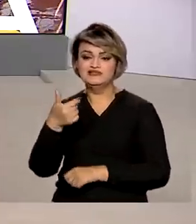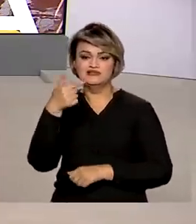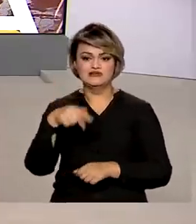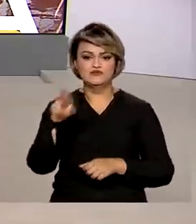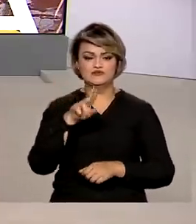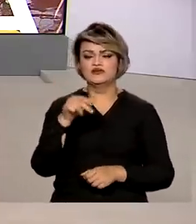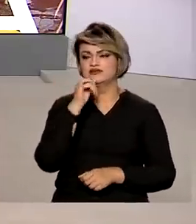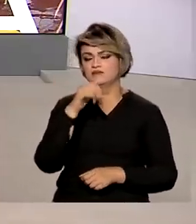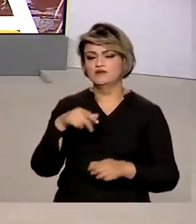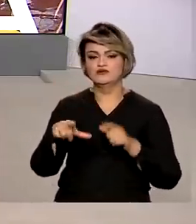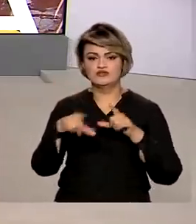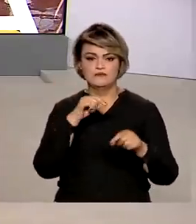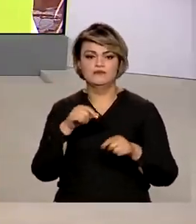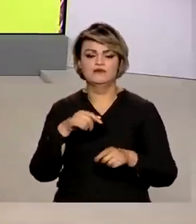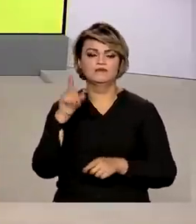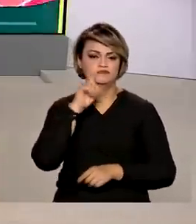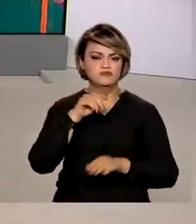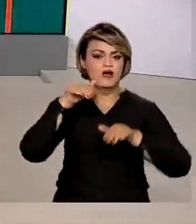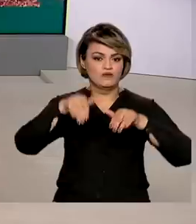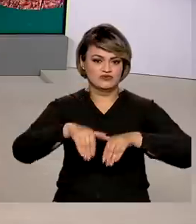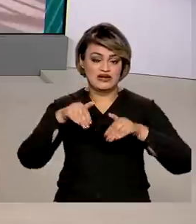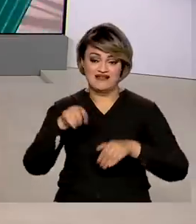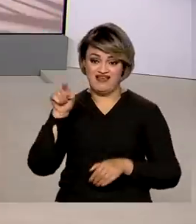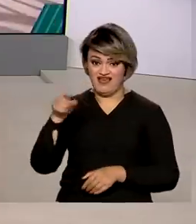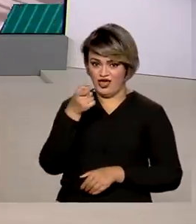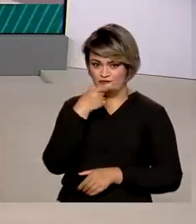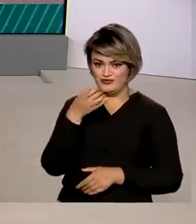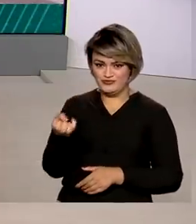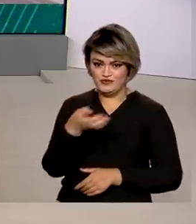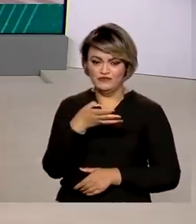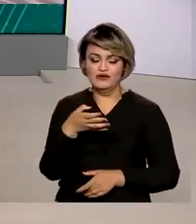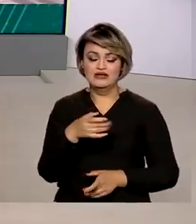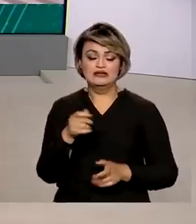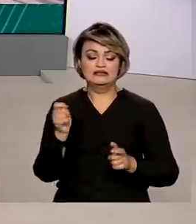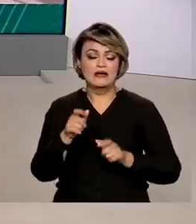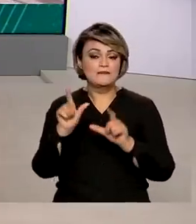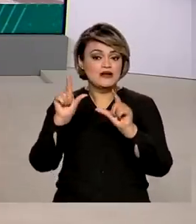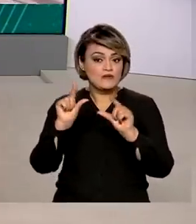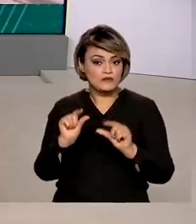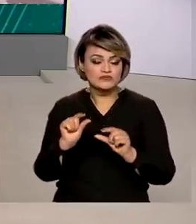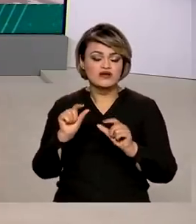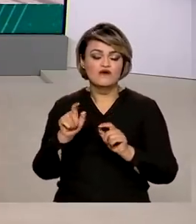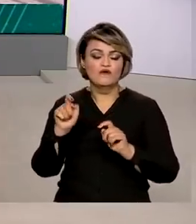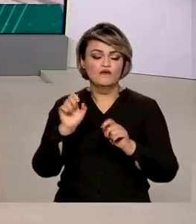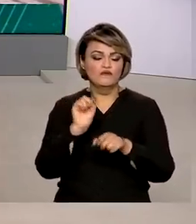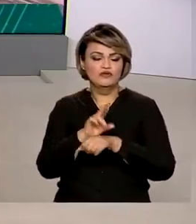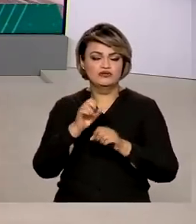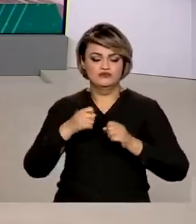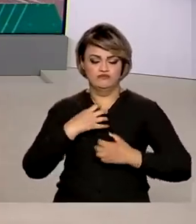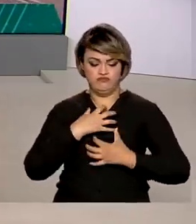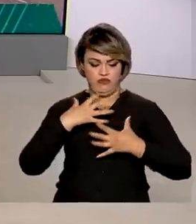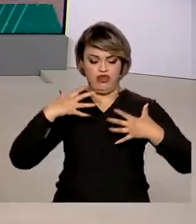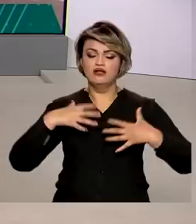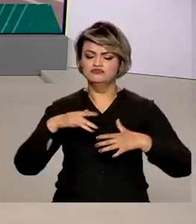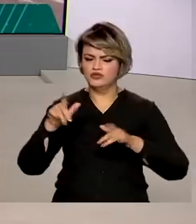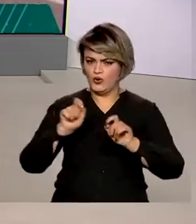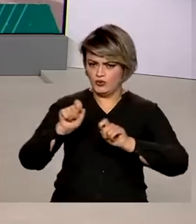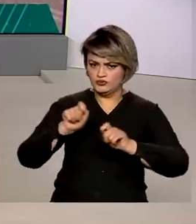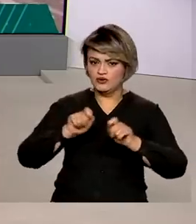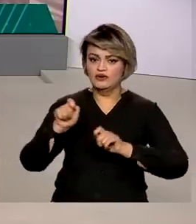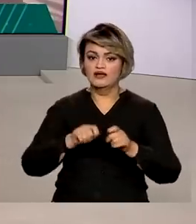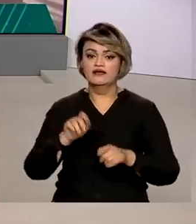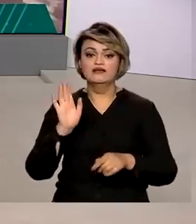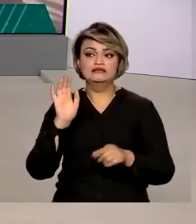como Japão Estados Unidos e Austrália o mundo pira vir reduz as chances do vírus se multiplicar no organismo e